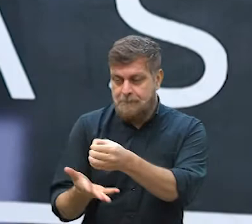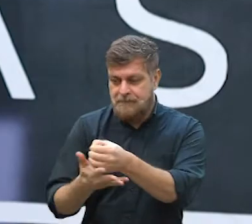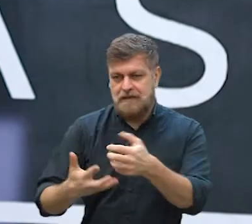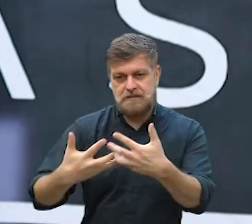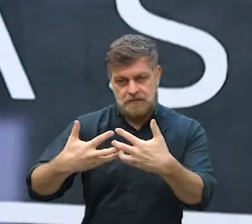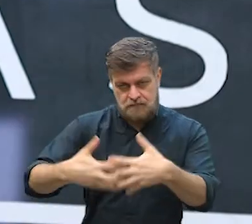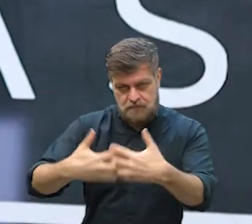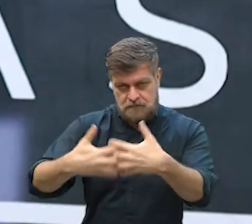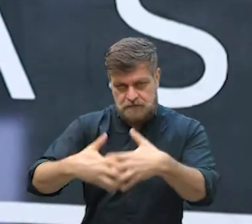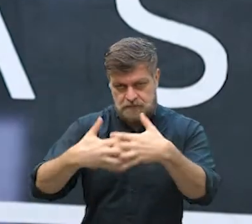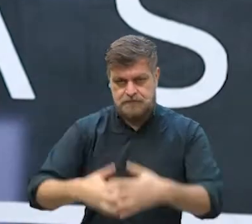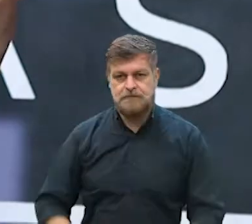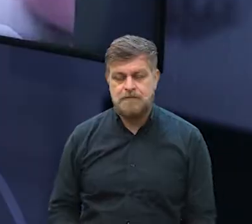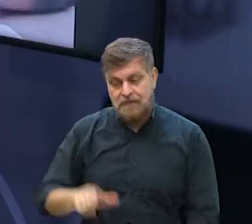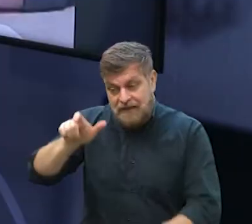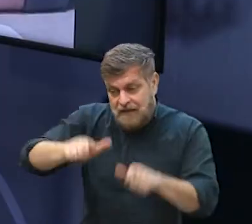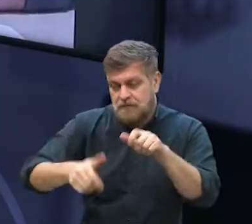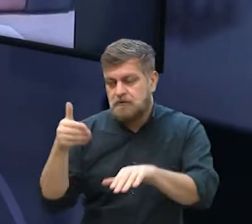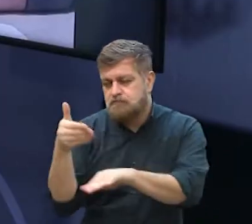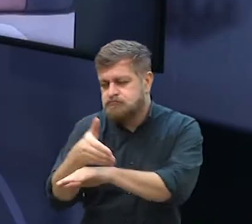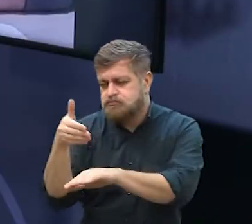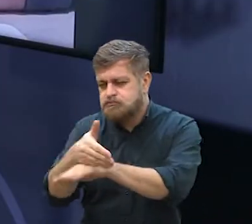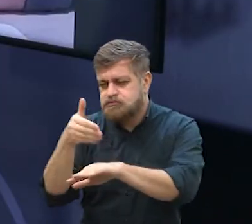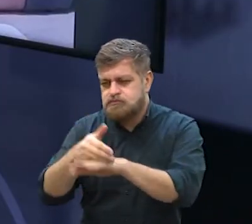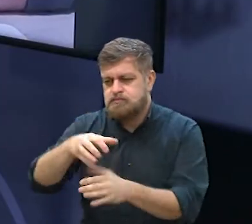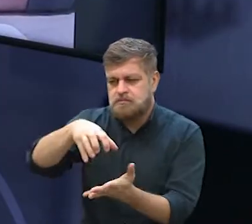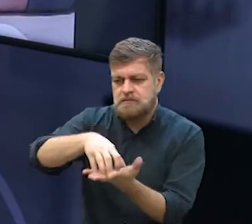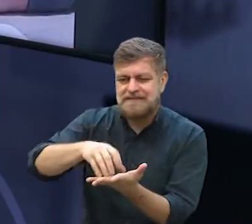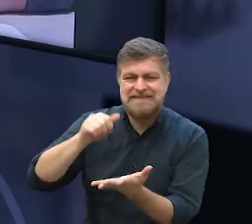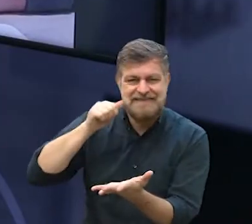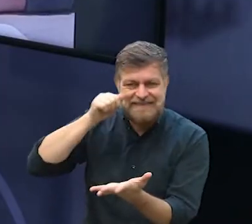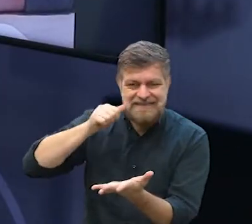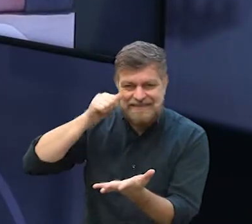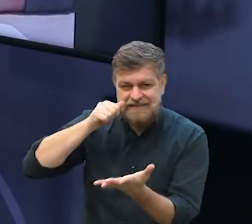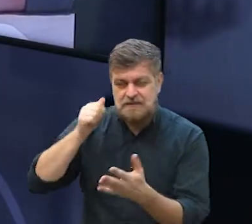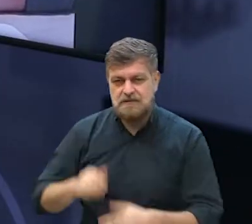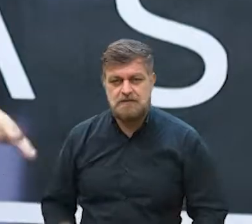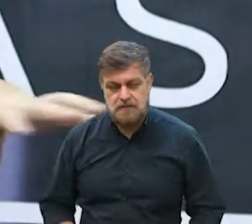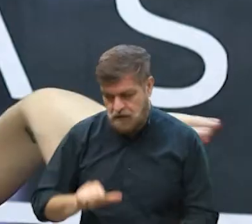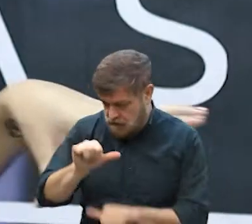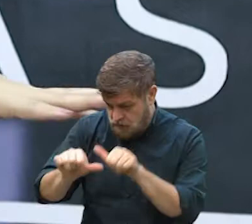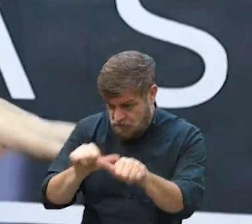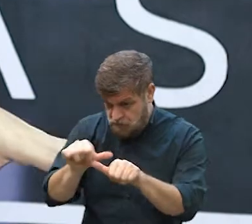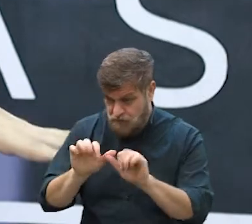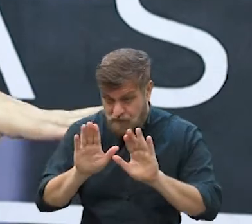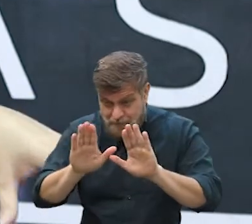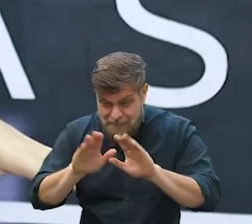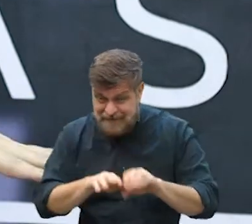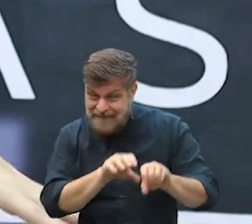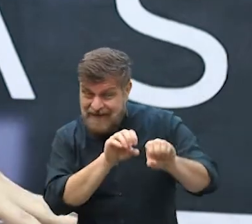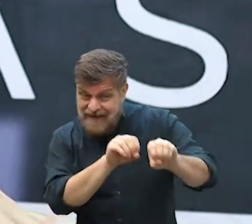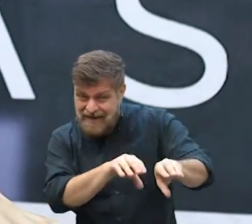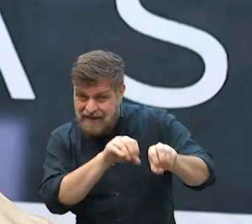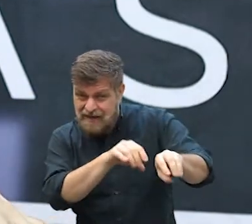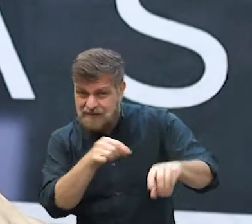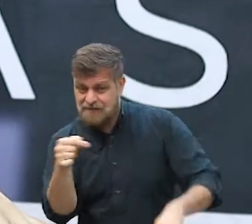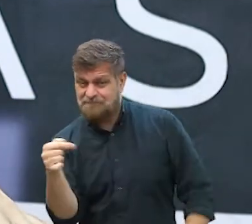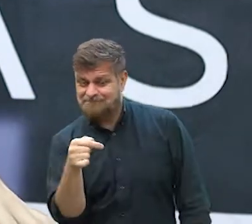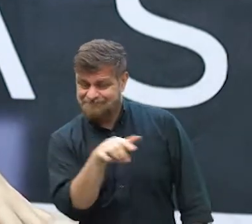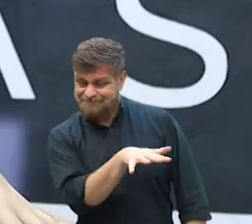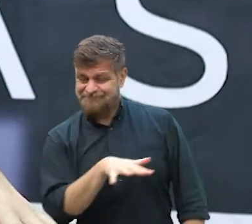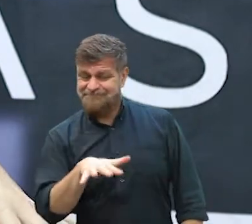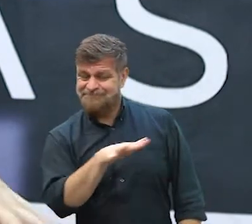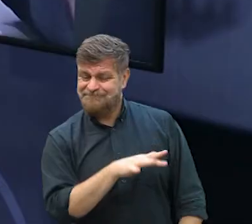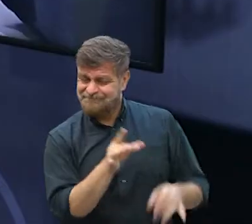Pessoas continuaram indo aos dentistas, então isso para vocês com certeza não mudou. Agora, a educação, ela teve uma questão